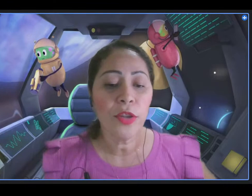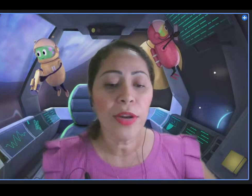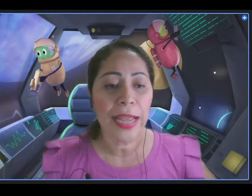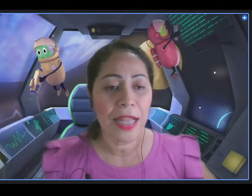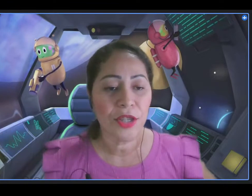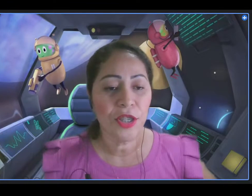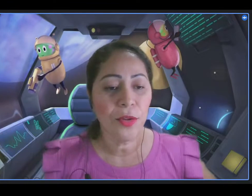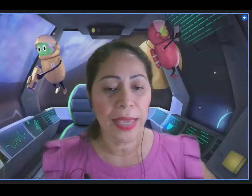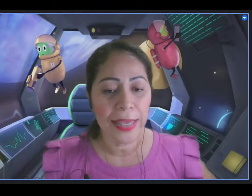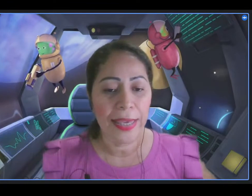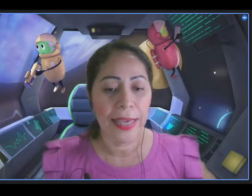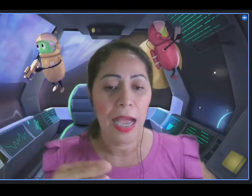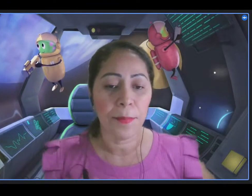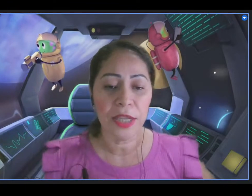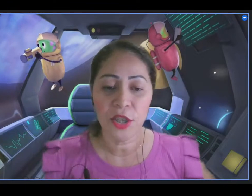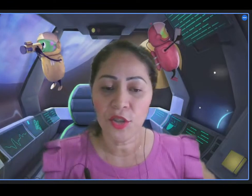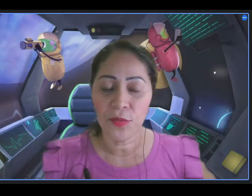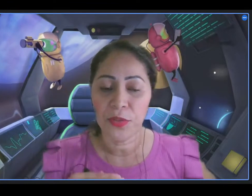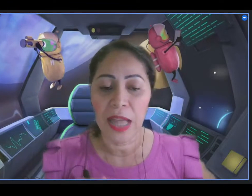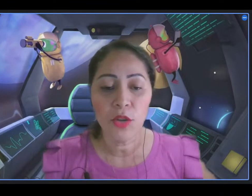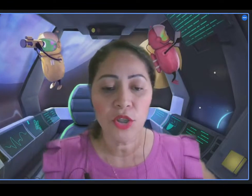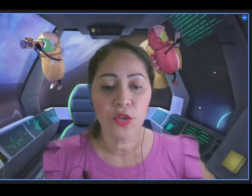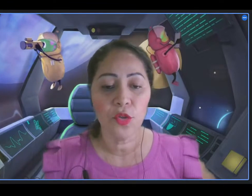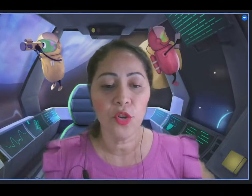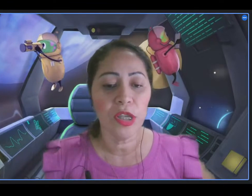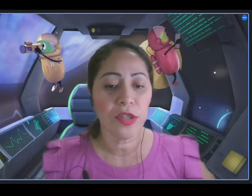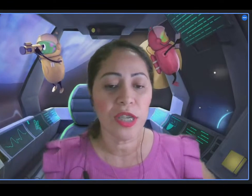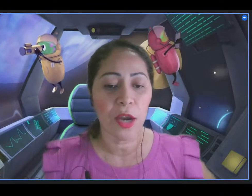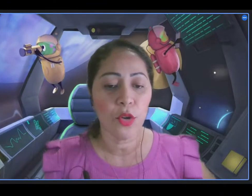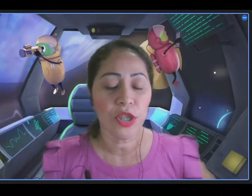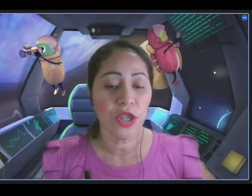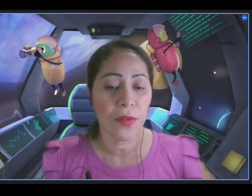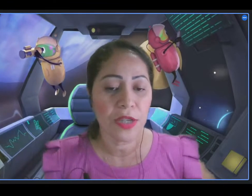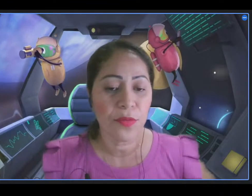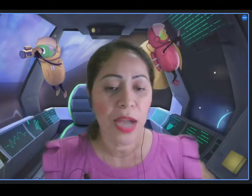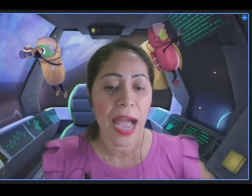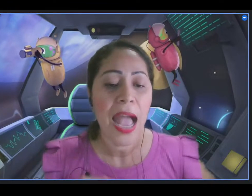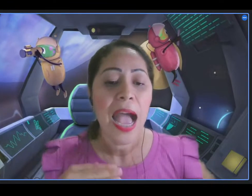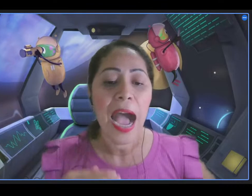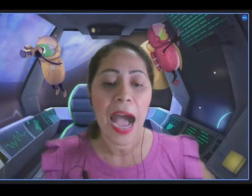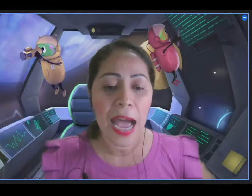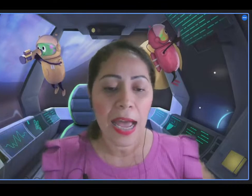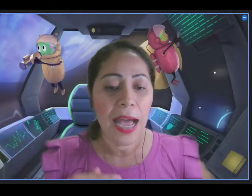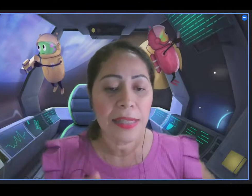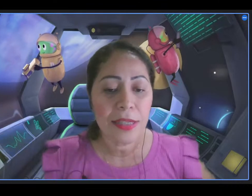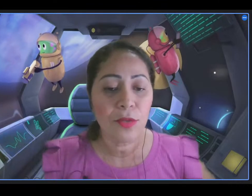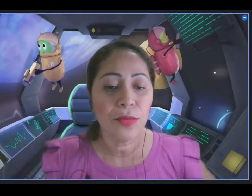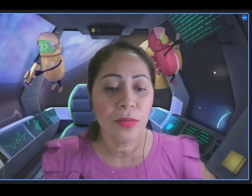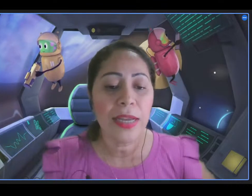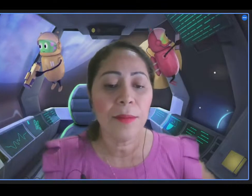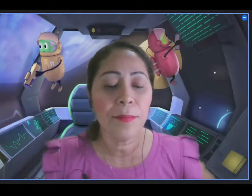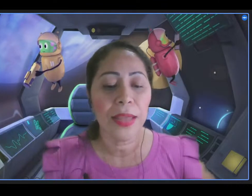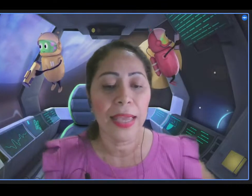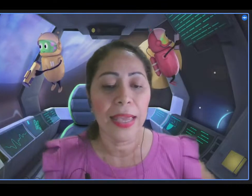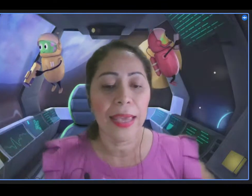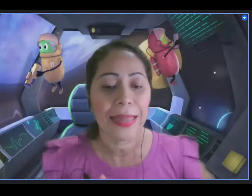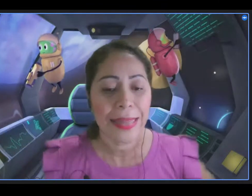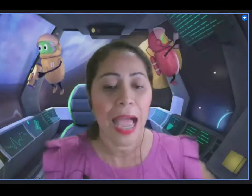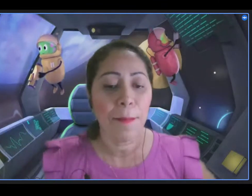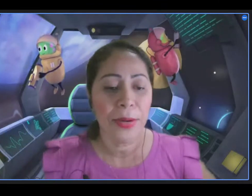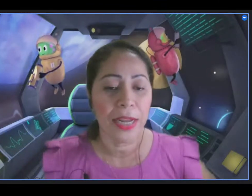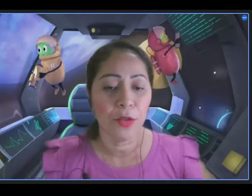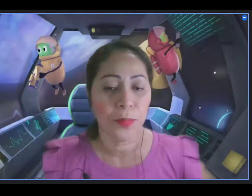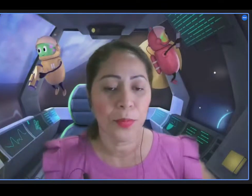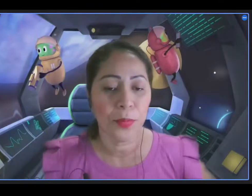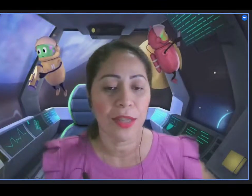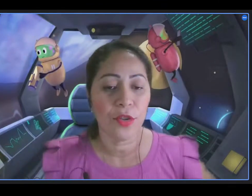outro recadinho é que, a partir de final de julho, início de agosto, a gente vai divulgar a segunda etapa,